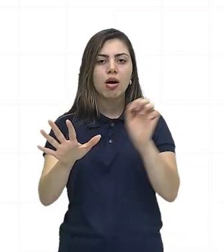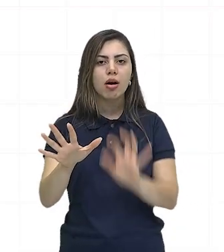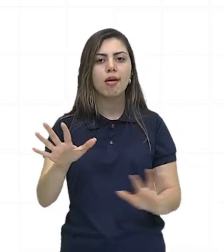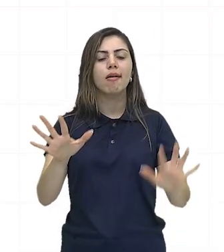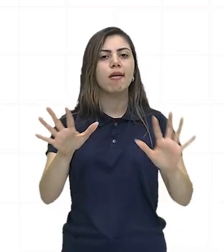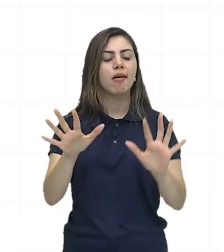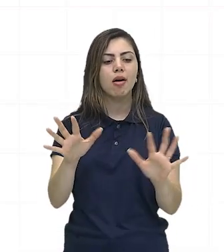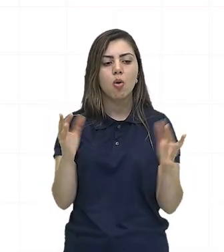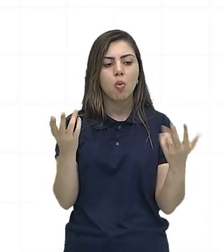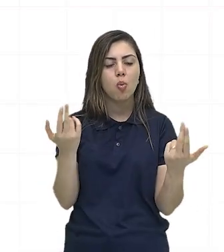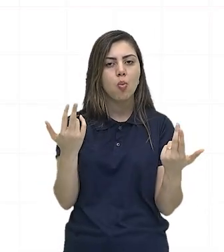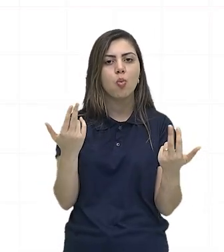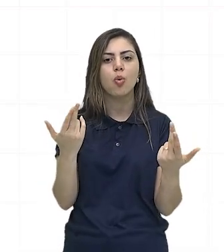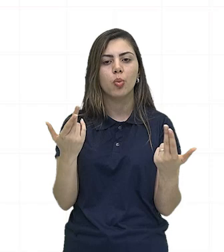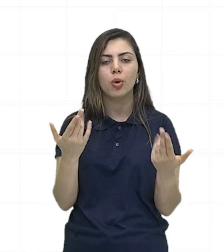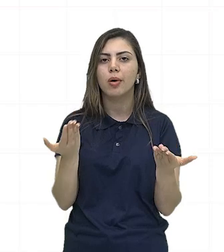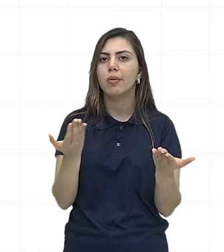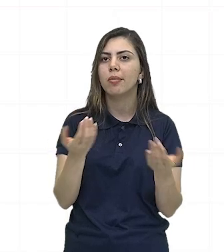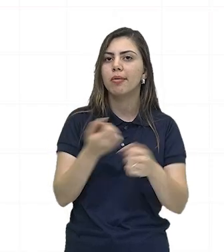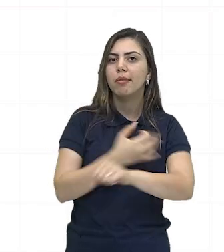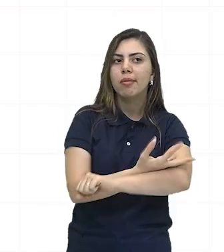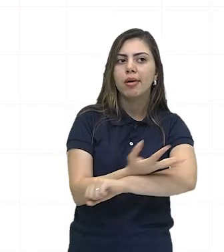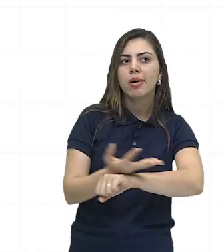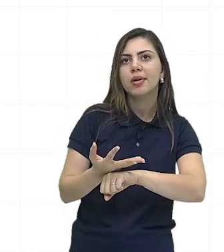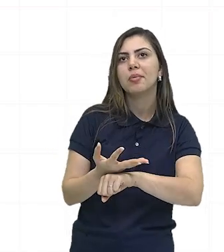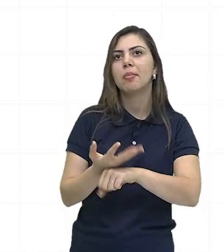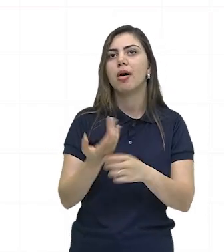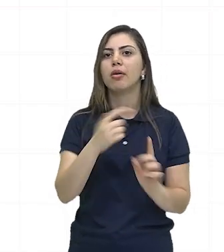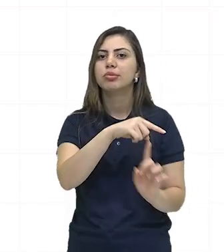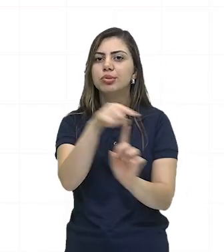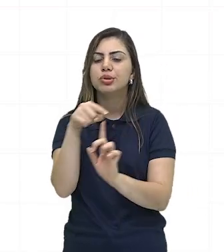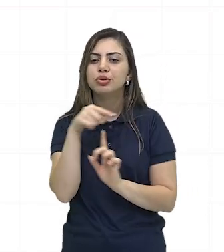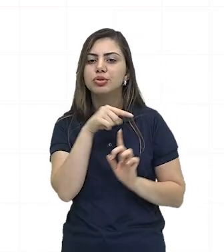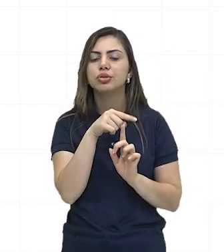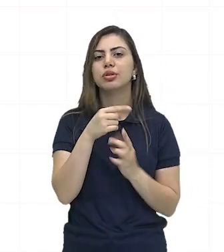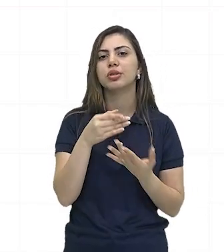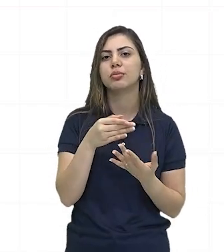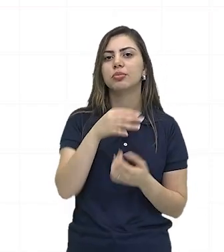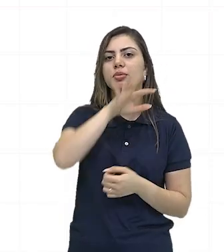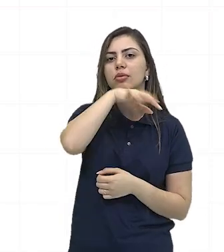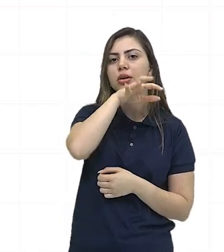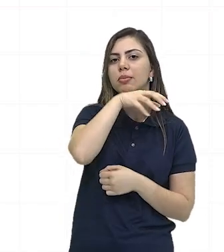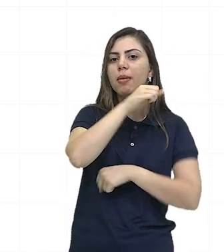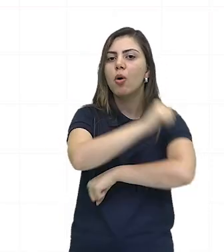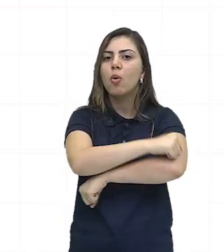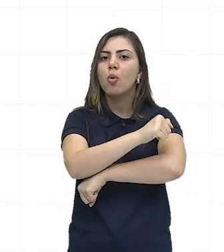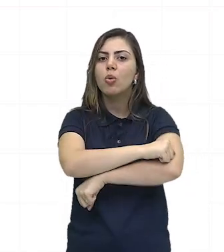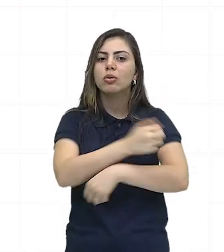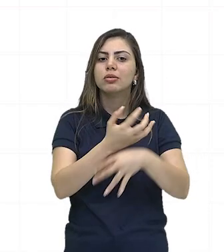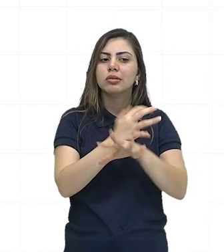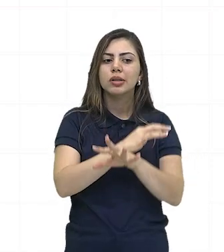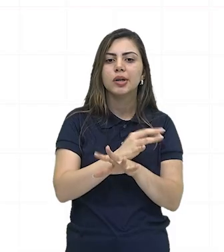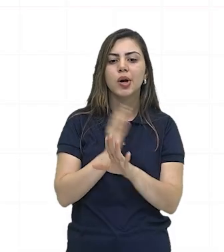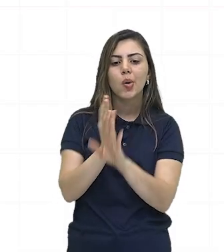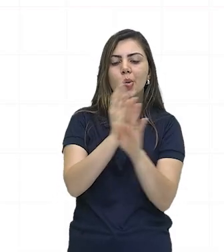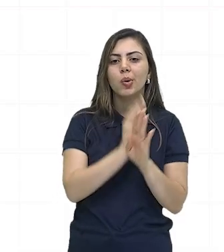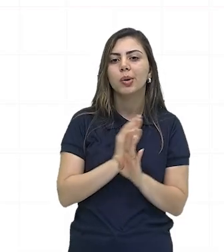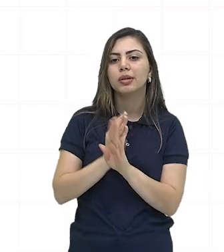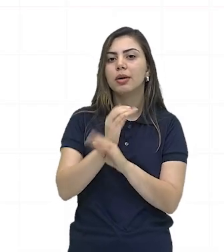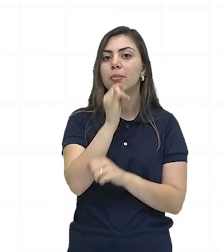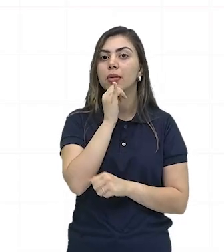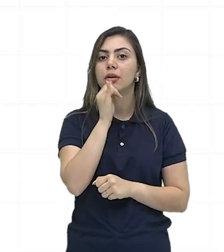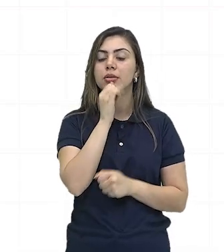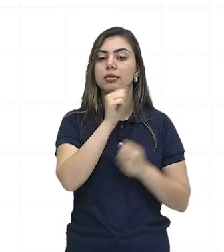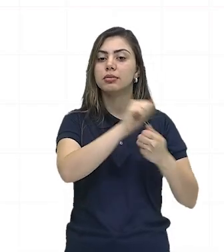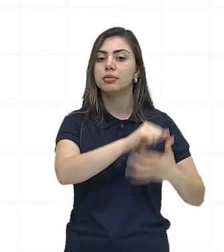encontrou-se fósseis, tanto de vegetais quanto de animais, em diferentes continentes. Por exemplo, na